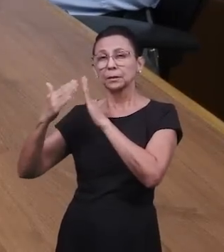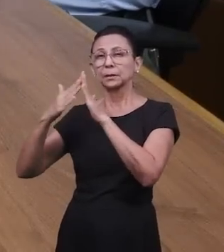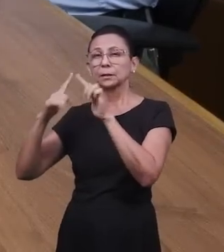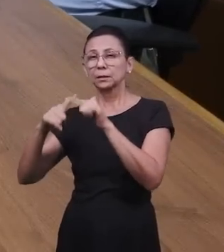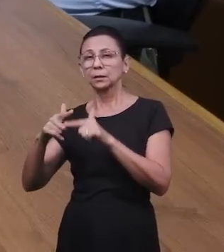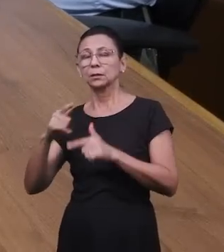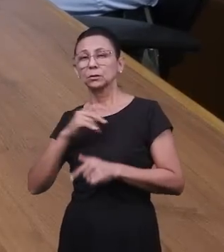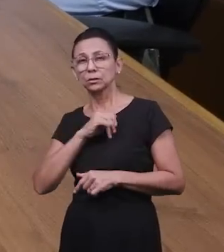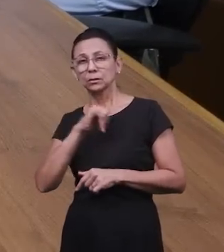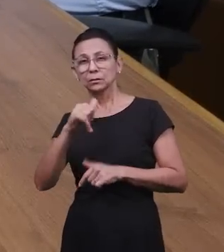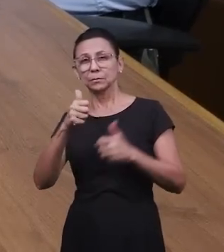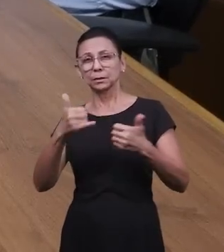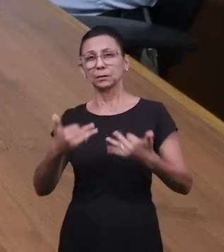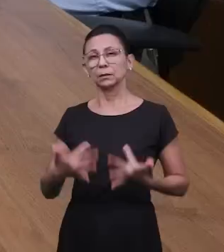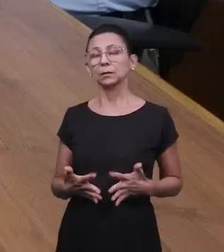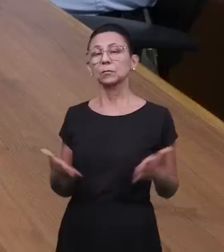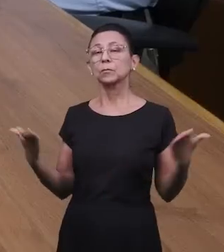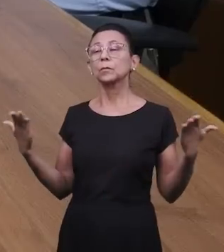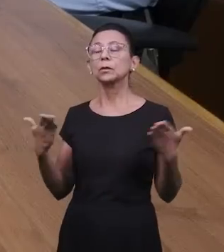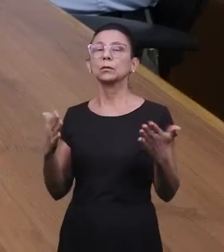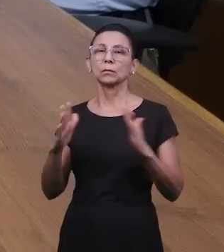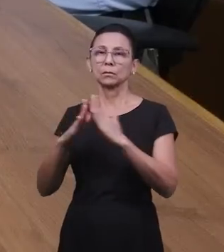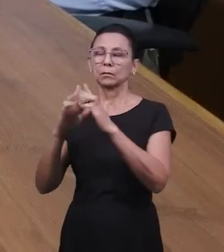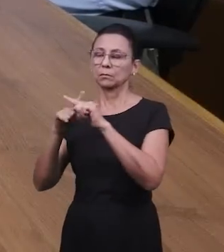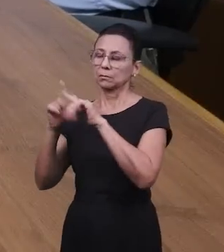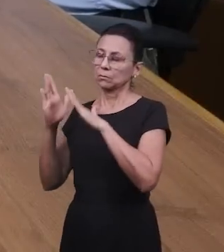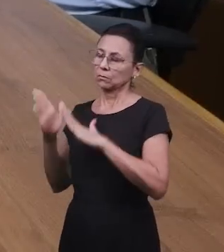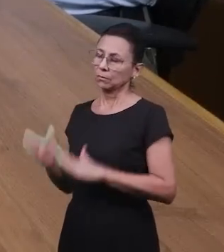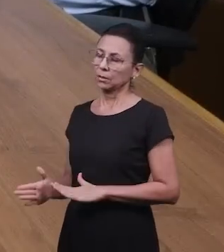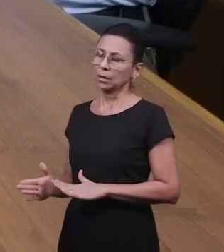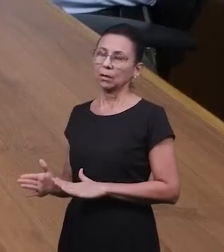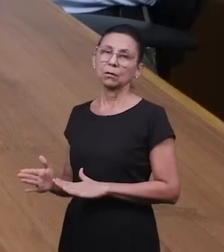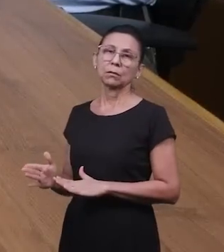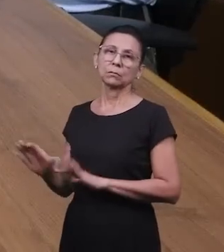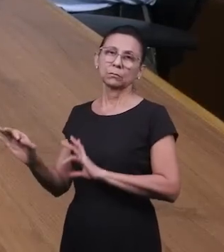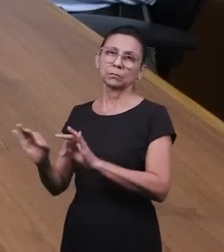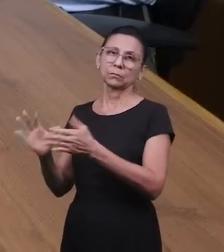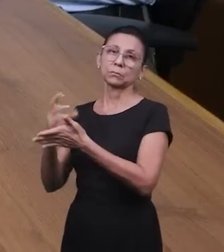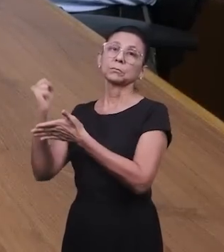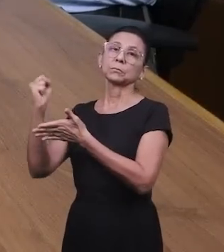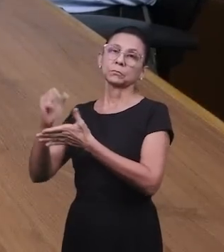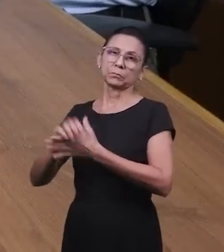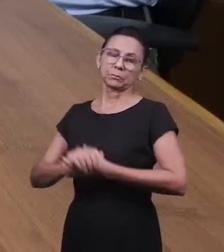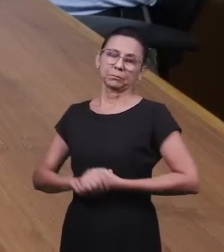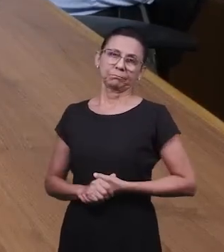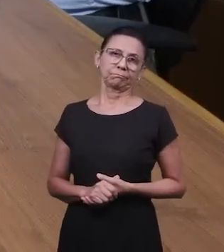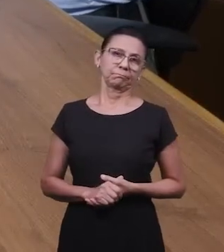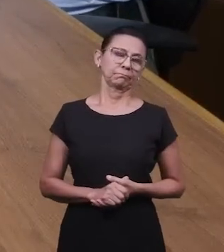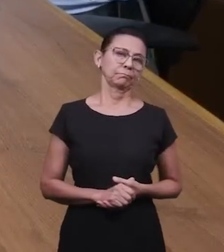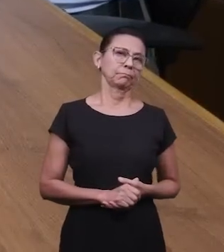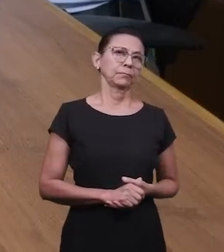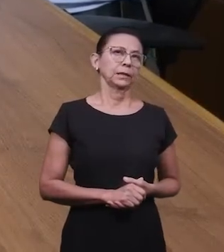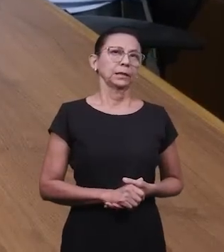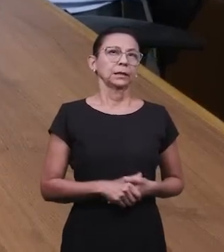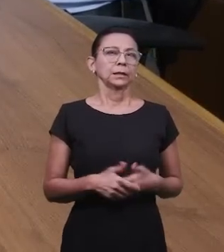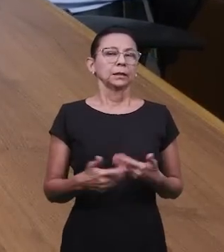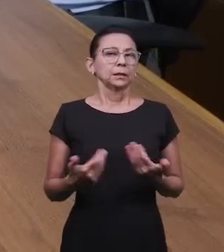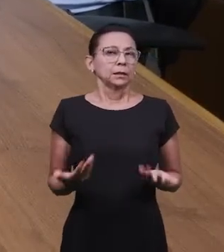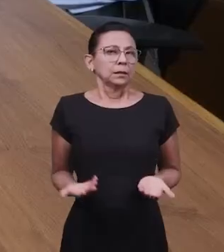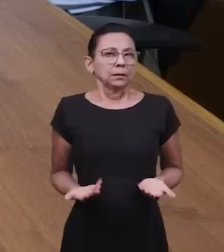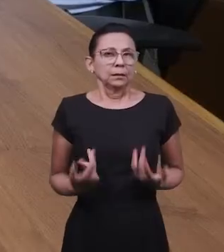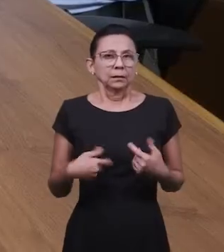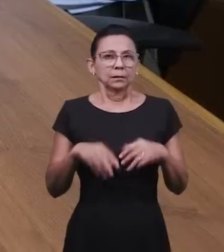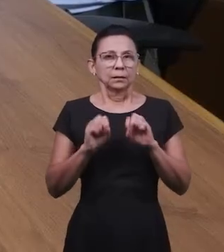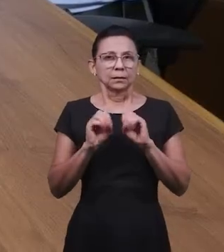pode abordar essa experiência da comunhão no meio da igreja fiel, desta igreja que se prepara para o arrebatamento? Nós falamos que esse ensino